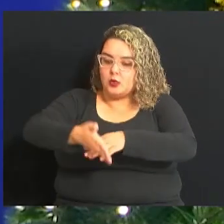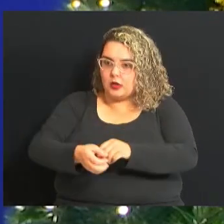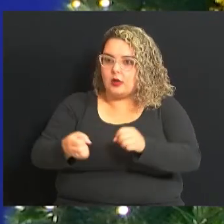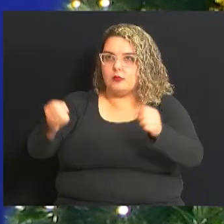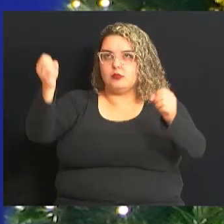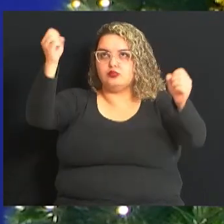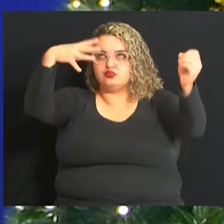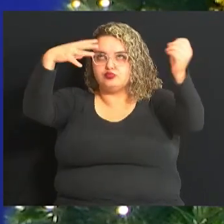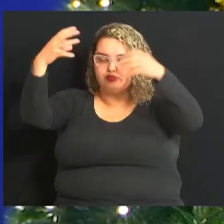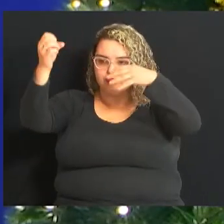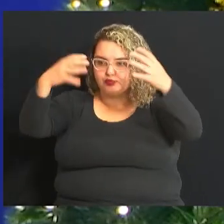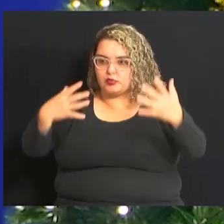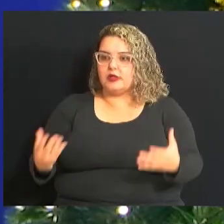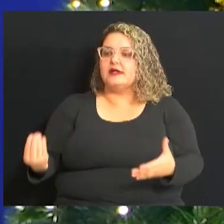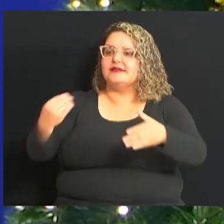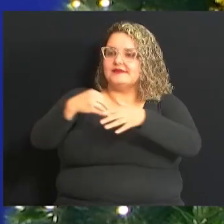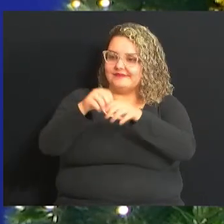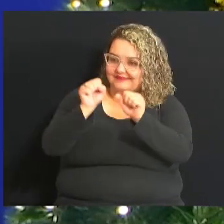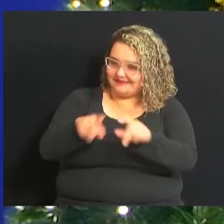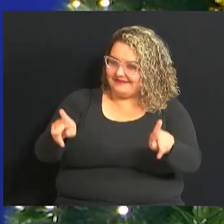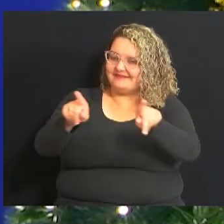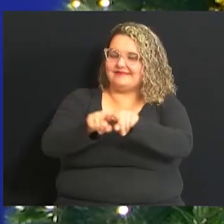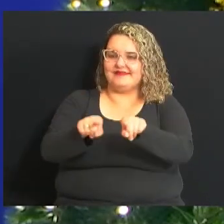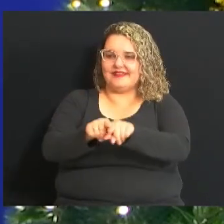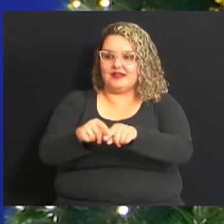e a parte interior do shopping também recebe uma